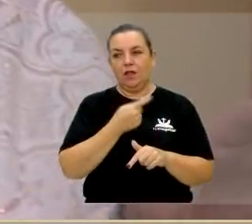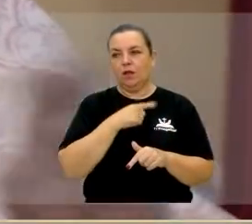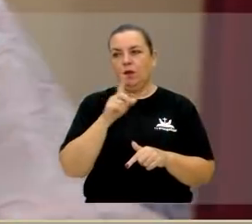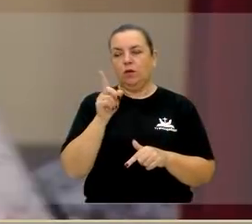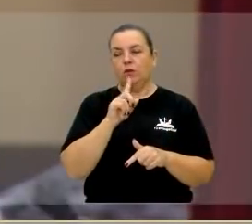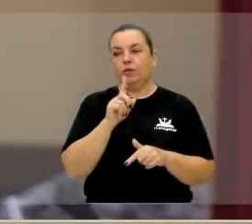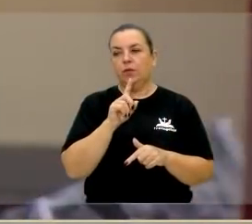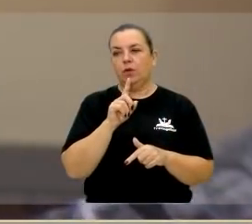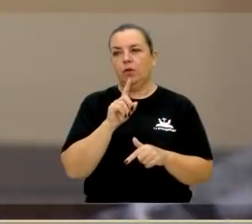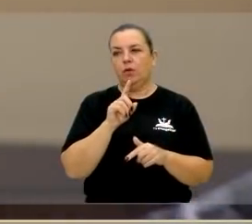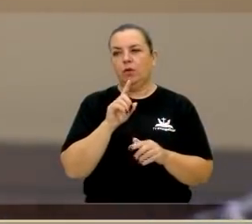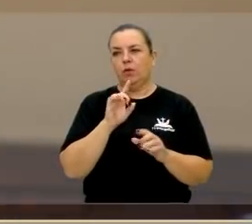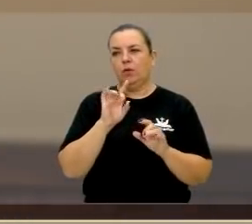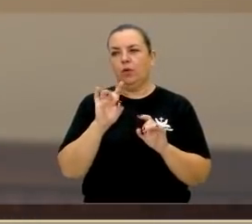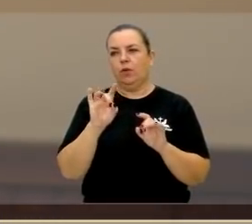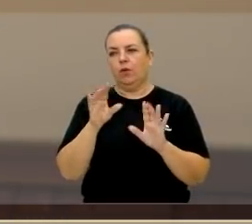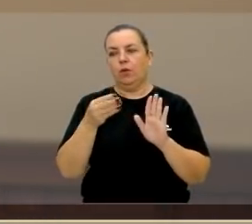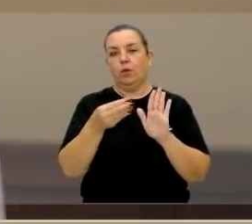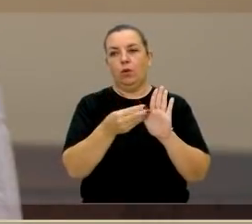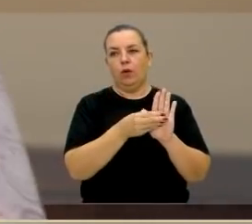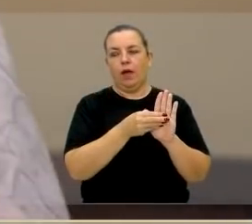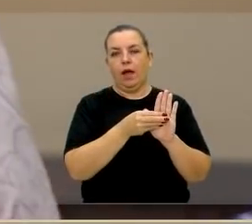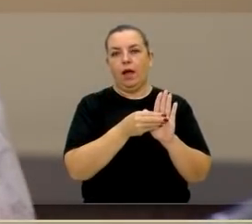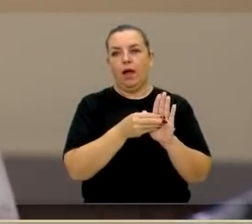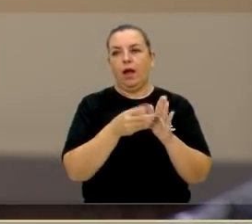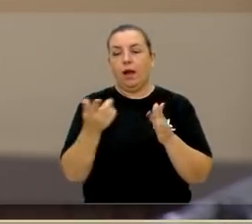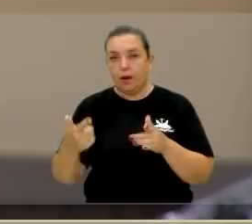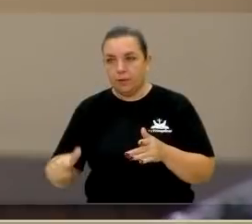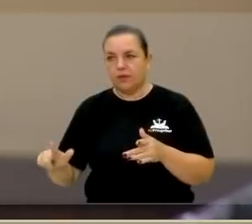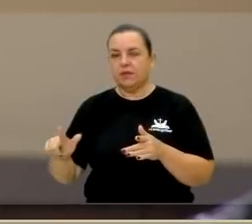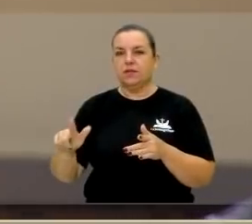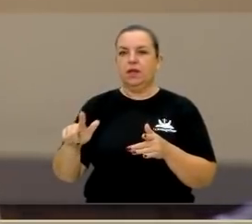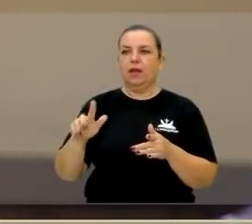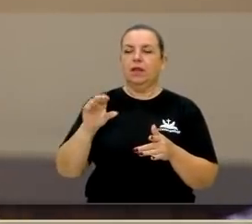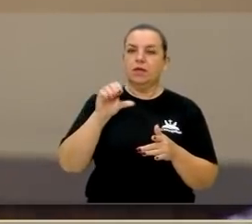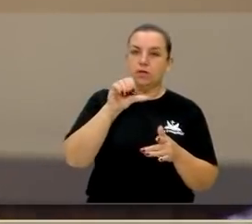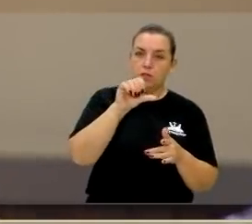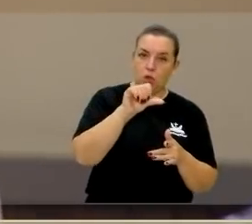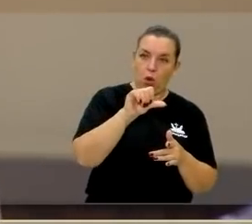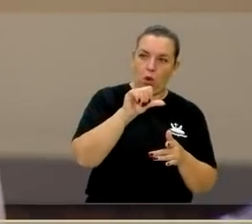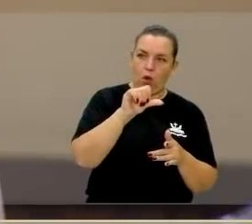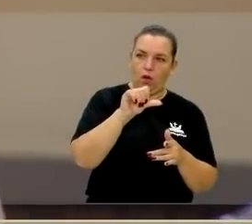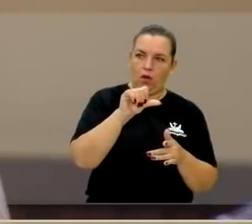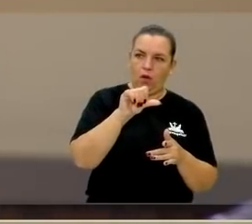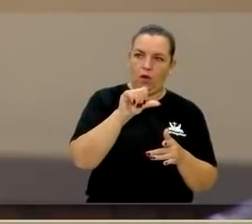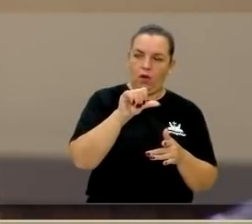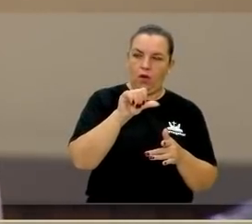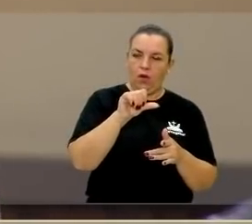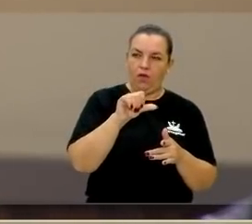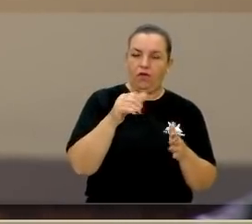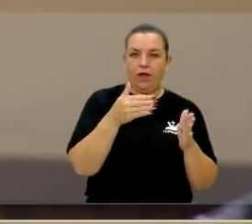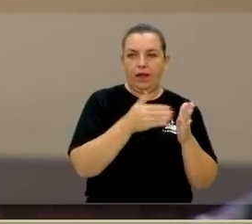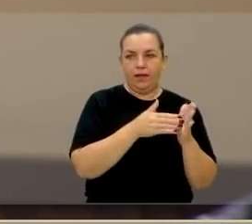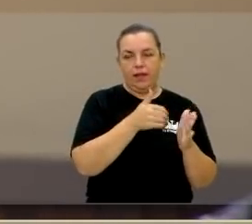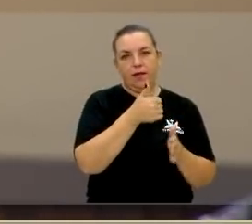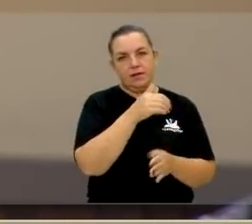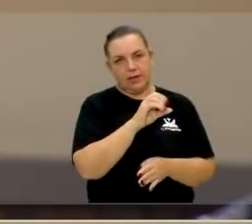de colocar o reprise, das 9 às 10. E eu vou continuar na